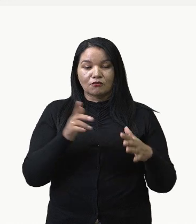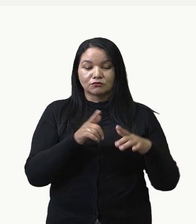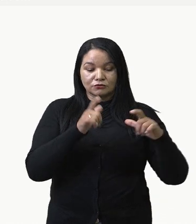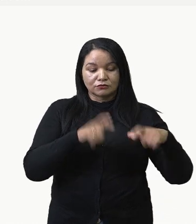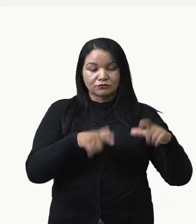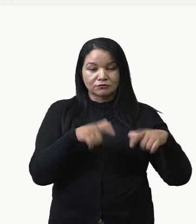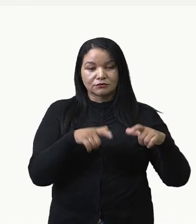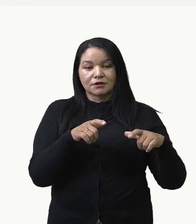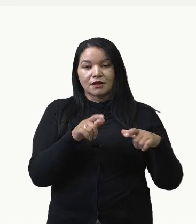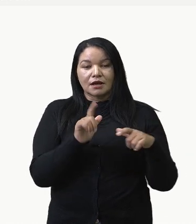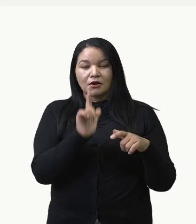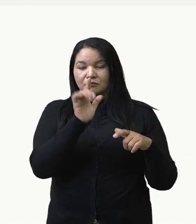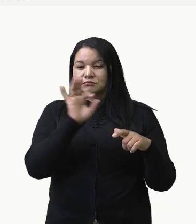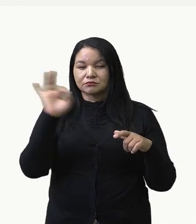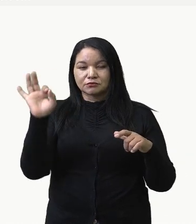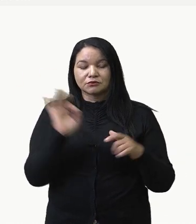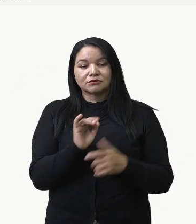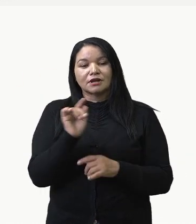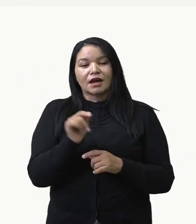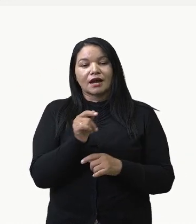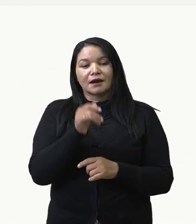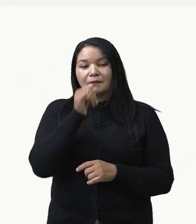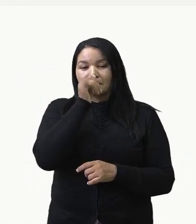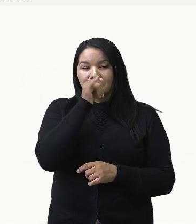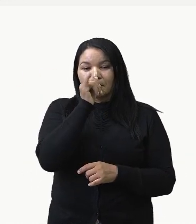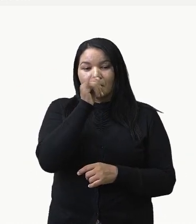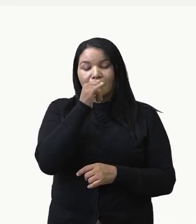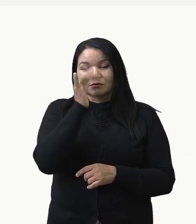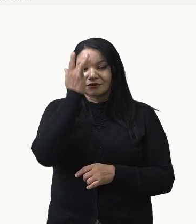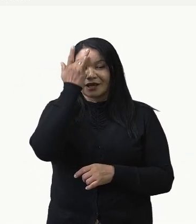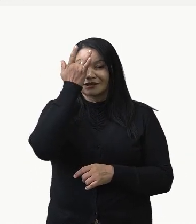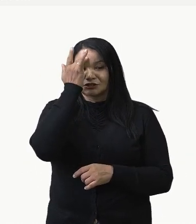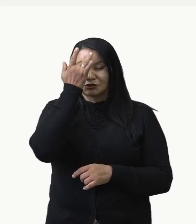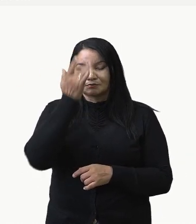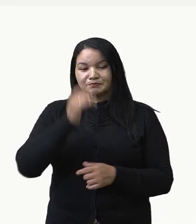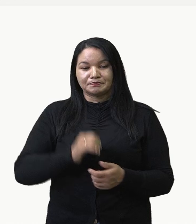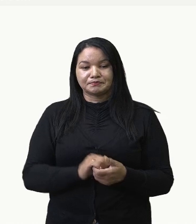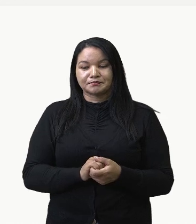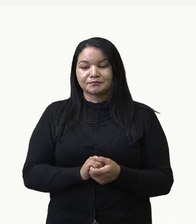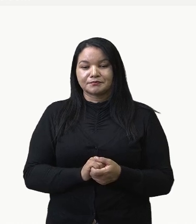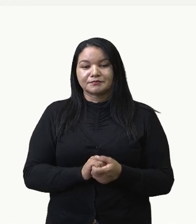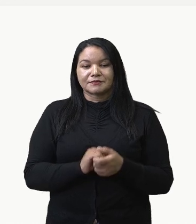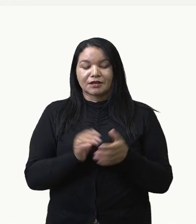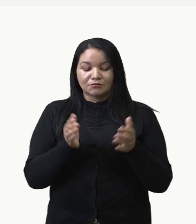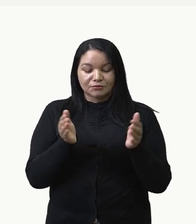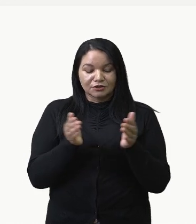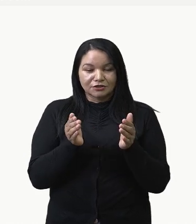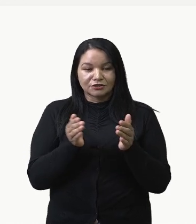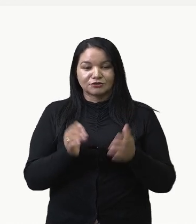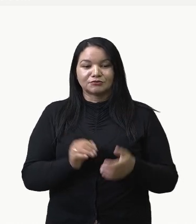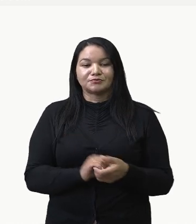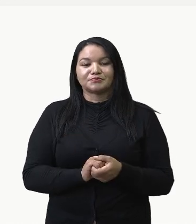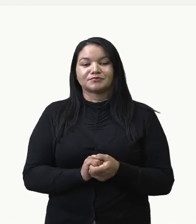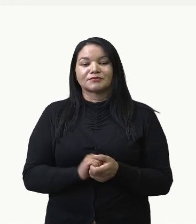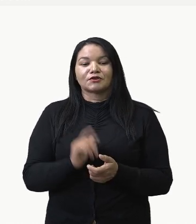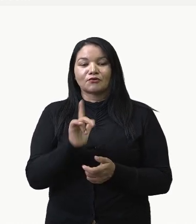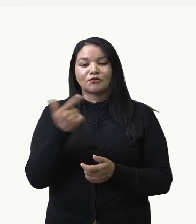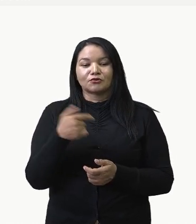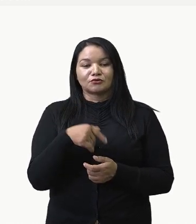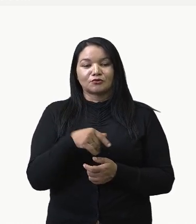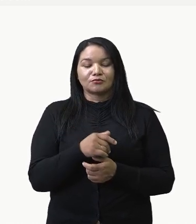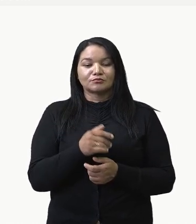o porco do mato do mato Olha perdão porco da índia é o cui Depois temos